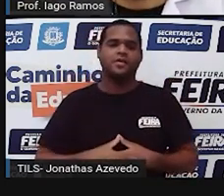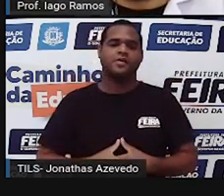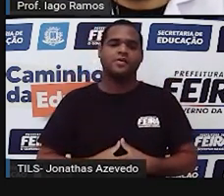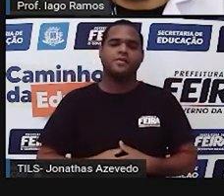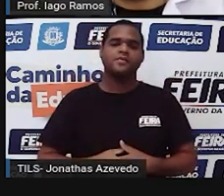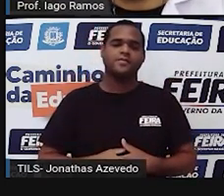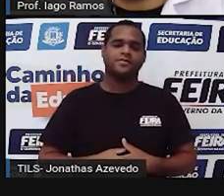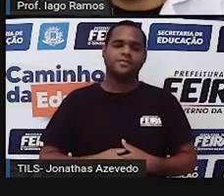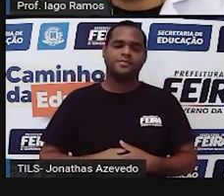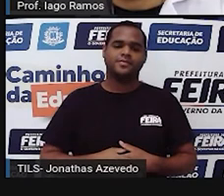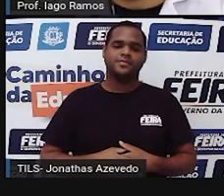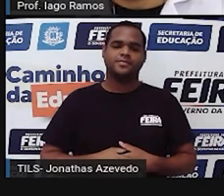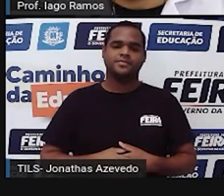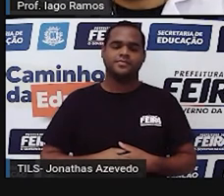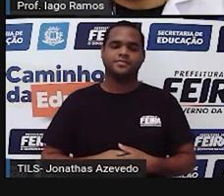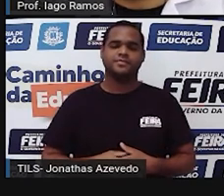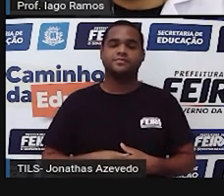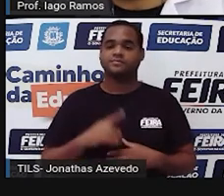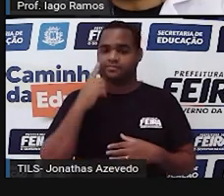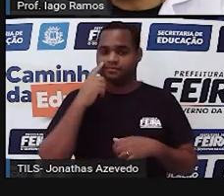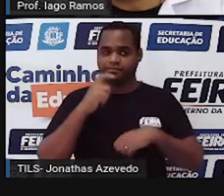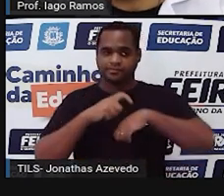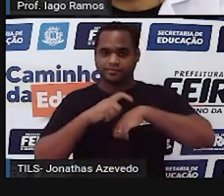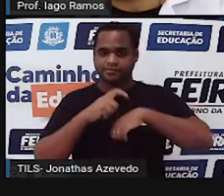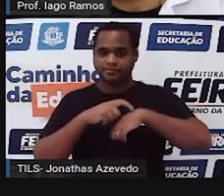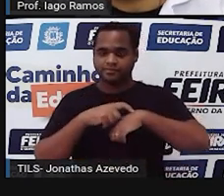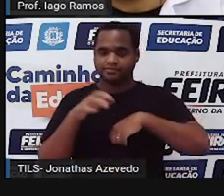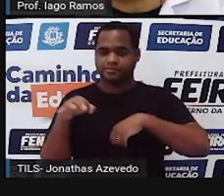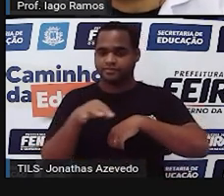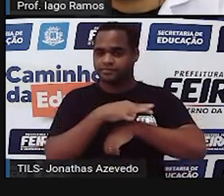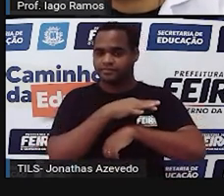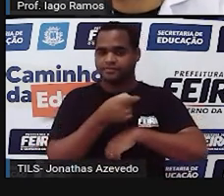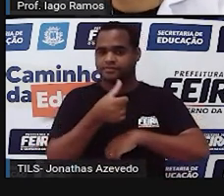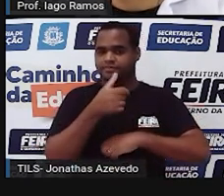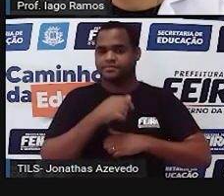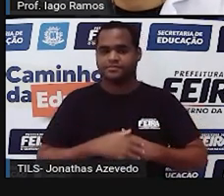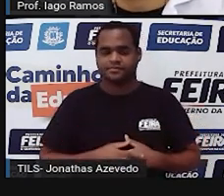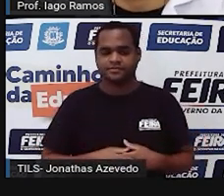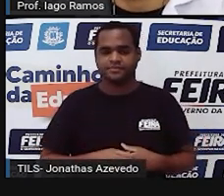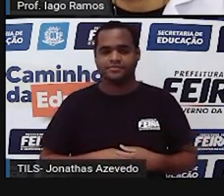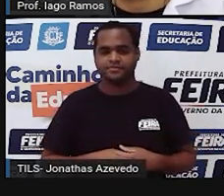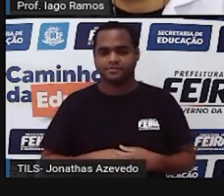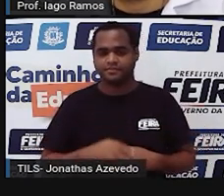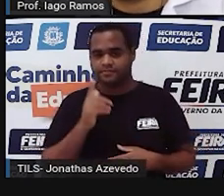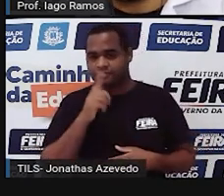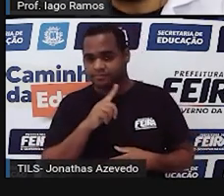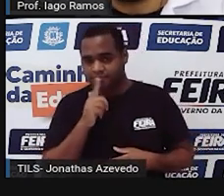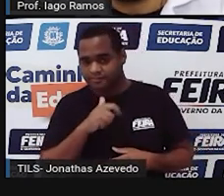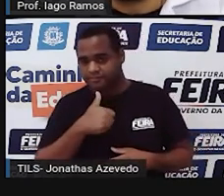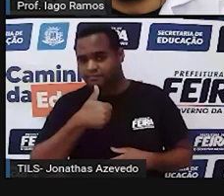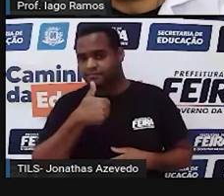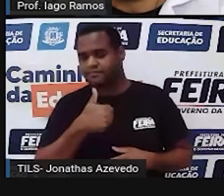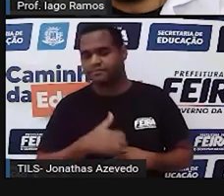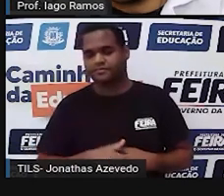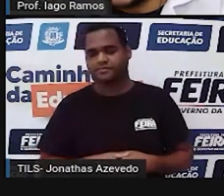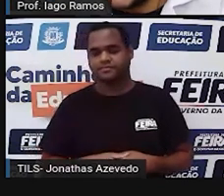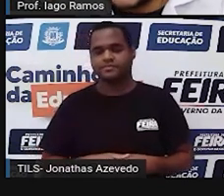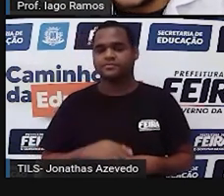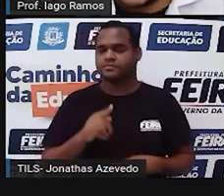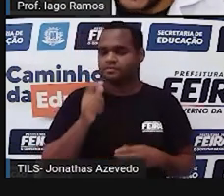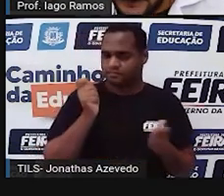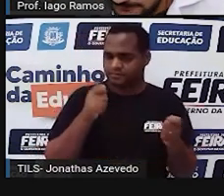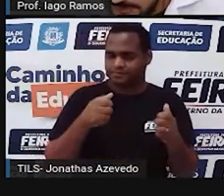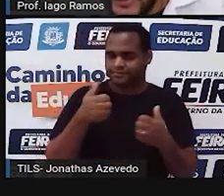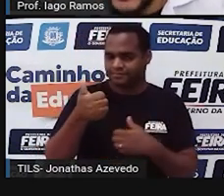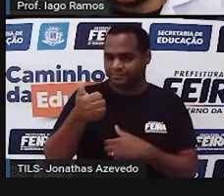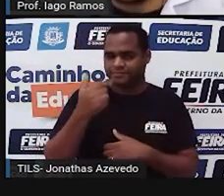bom o tempo está acabando Oi Será que você conseguir fazer eu espero